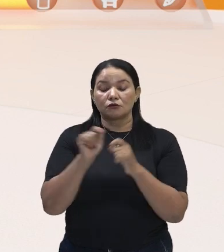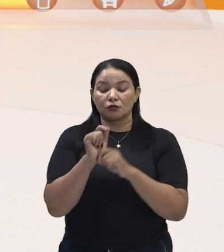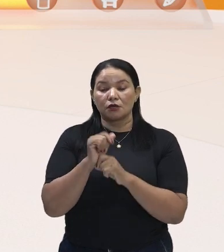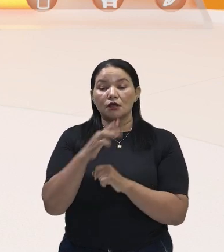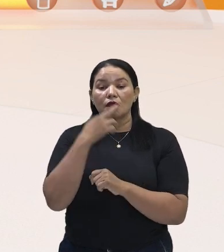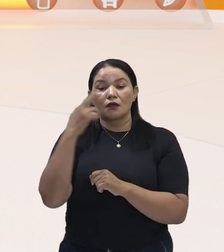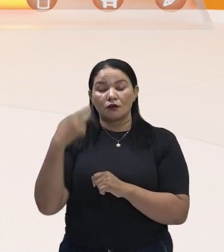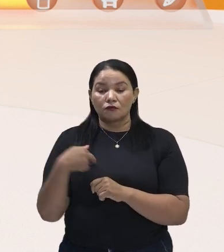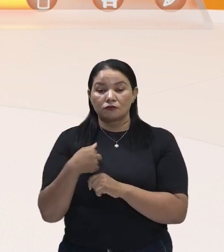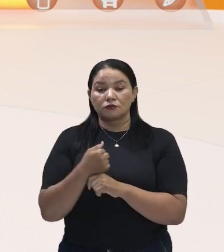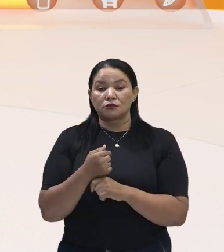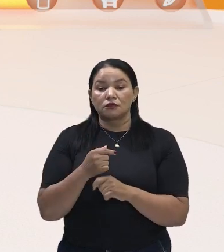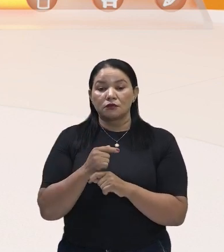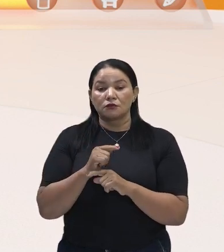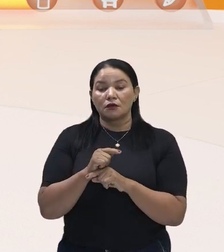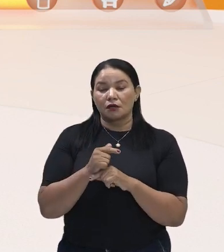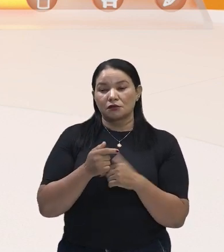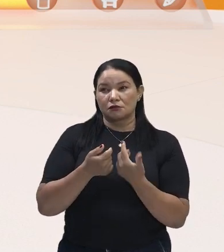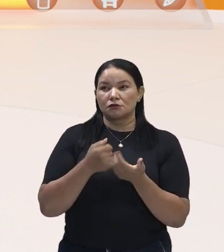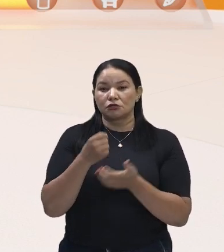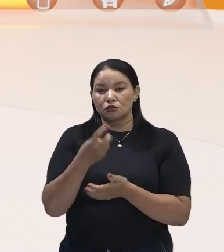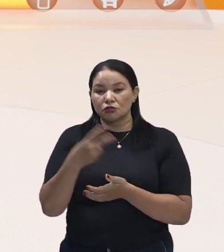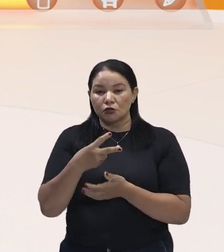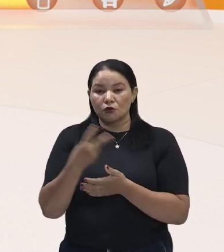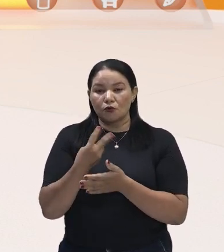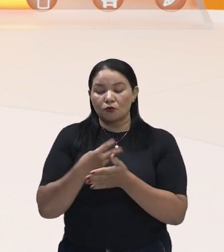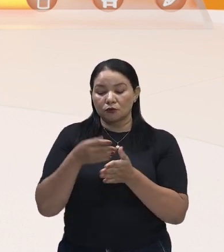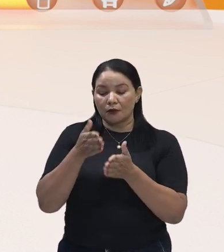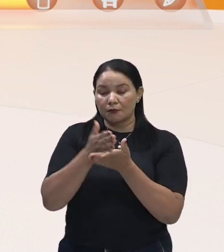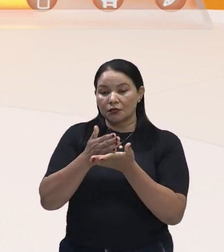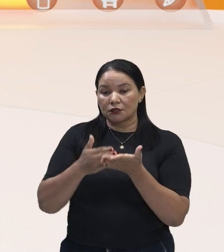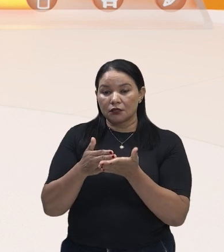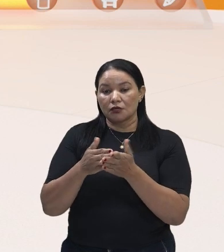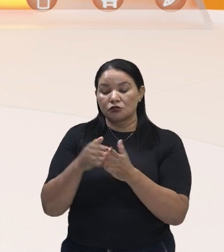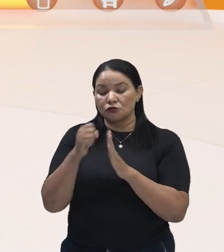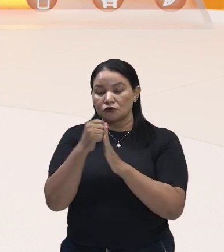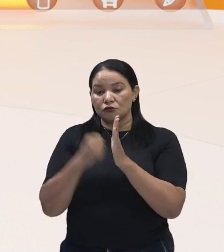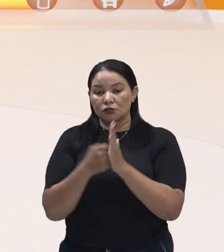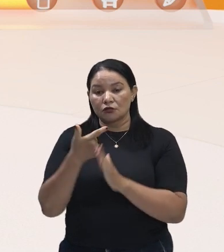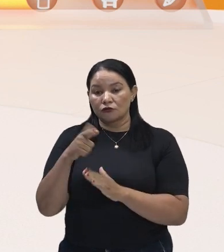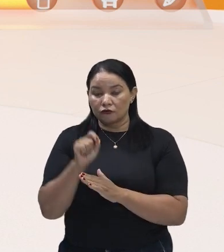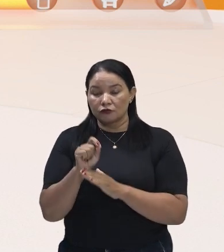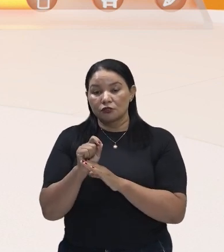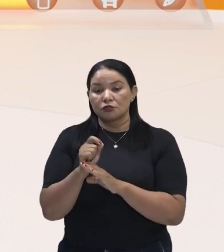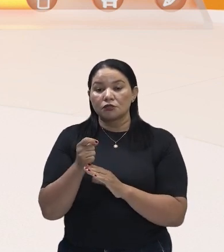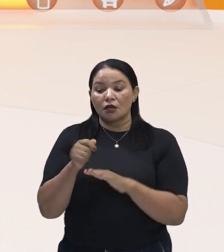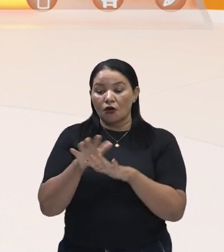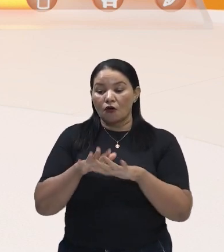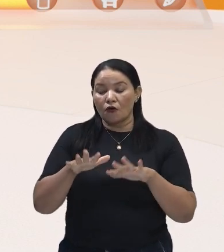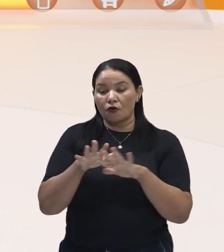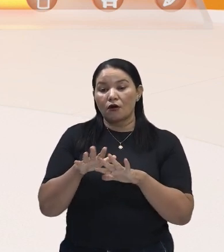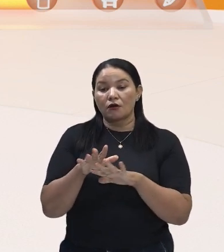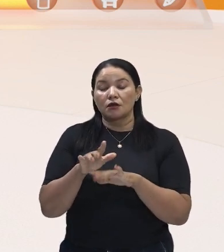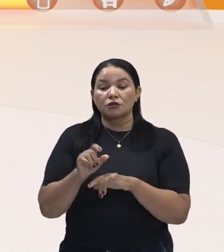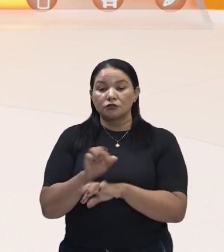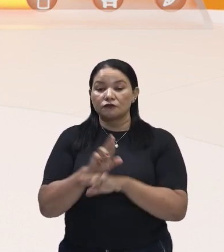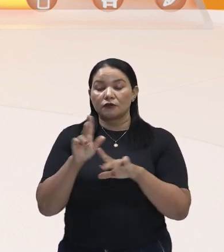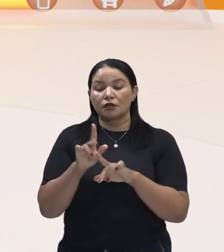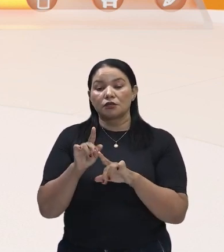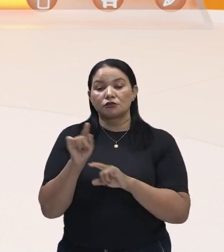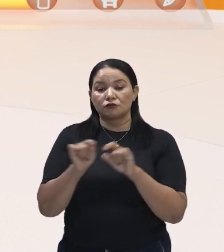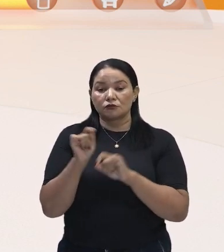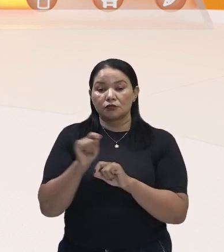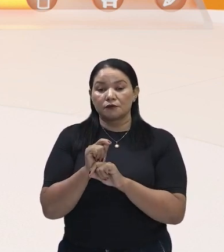a segunda metade do século XX, num cenário totalmente diferente, disputando entre as